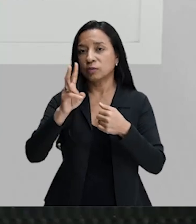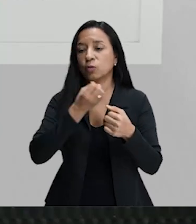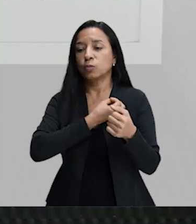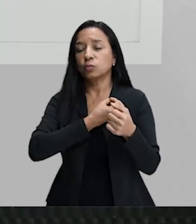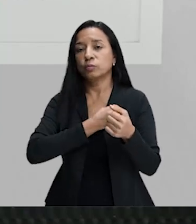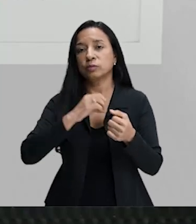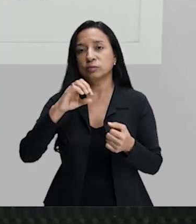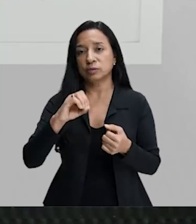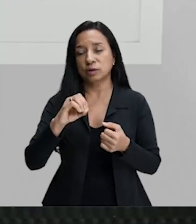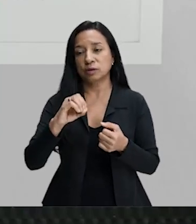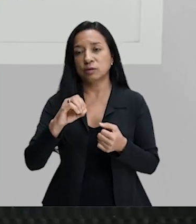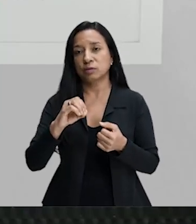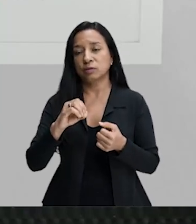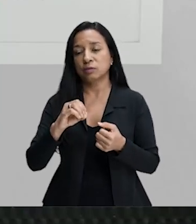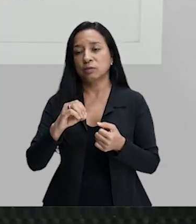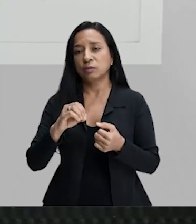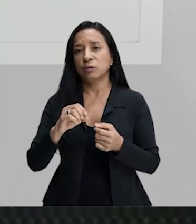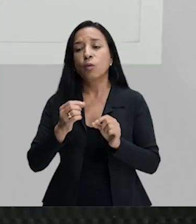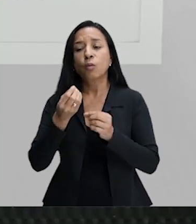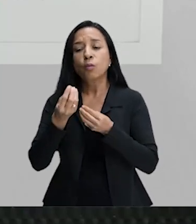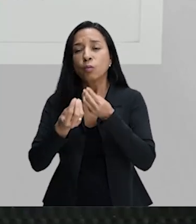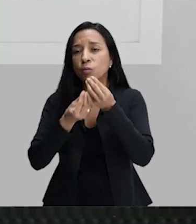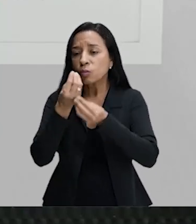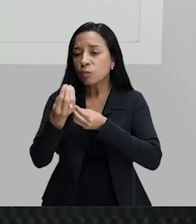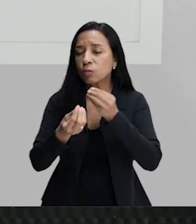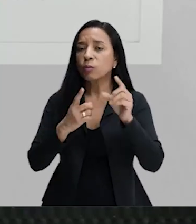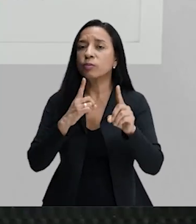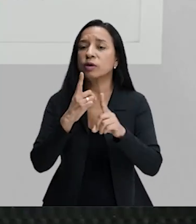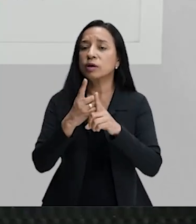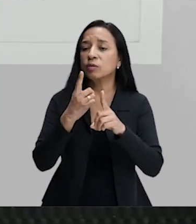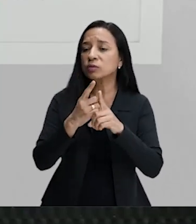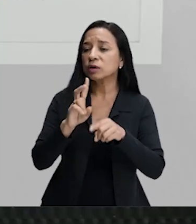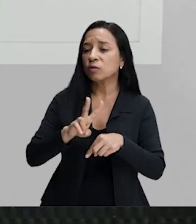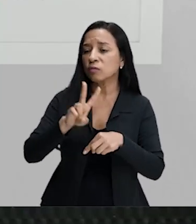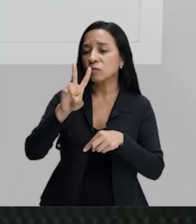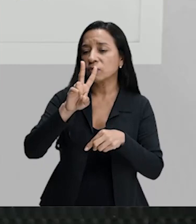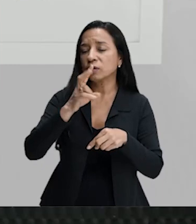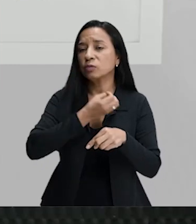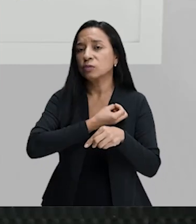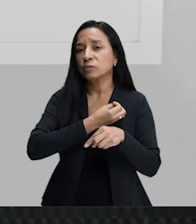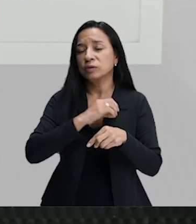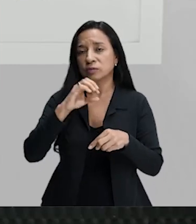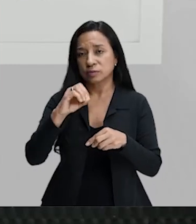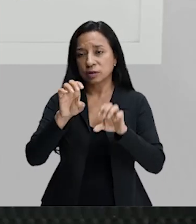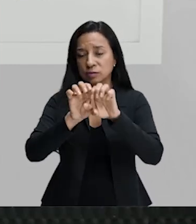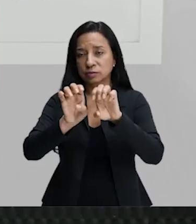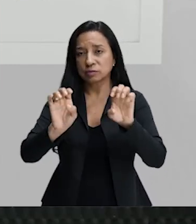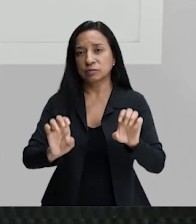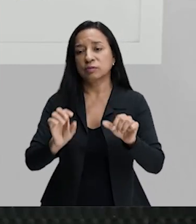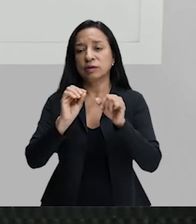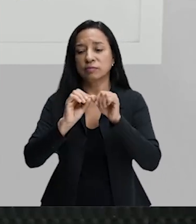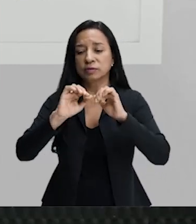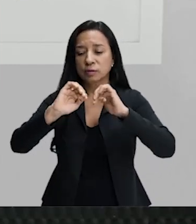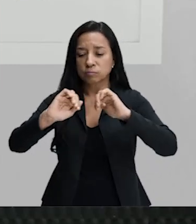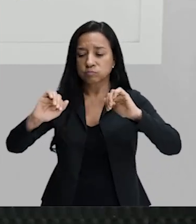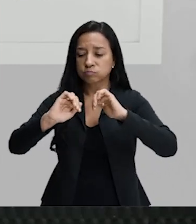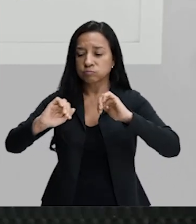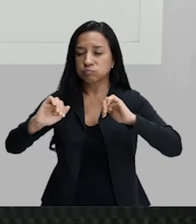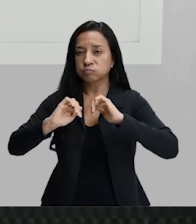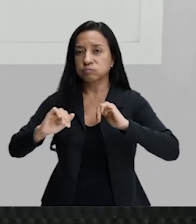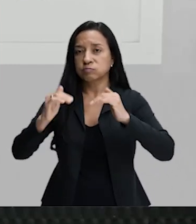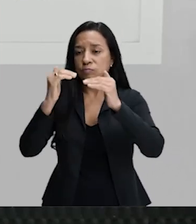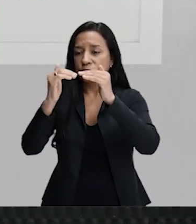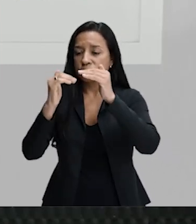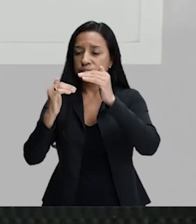das maneiras de você encontrar as raízes de uma equação é você fazer a decomposição, você